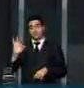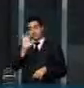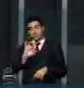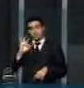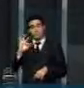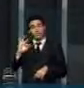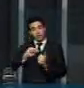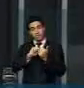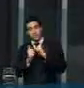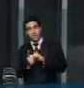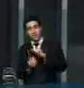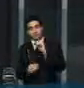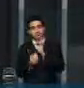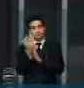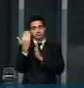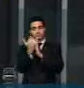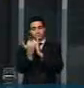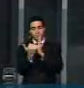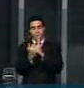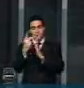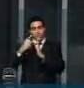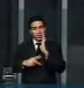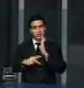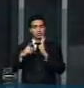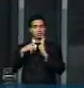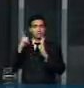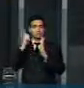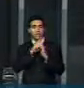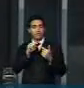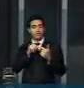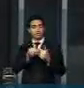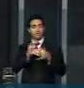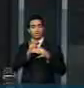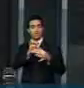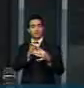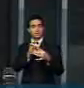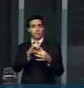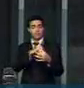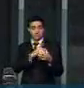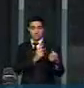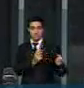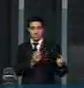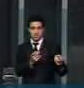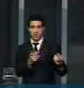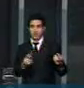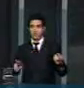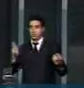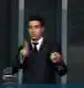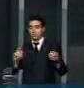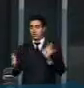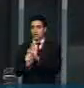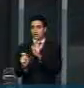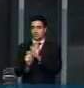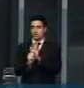suas políticas, compreendam que existe uma forte relação do tráfico e do uso de drogas com a